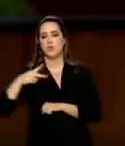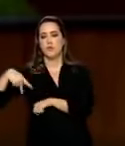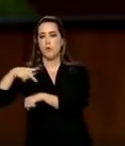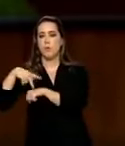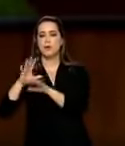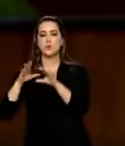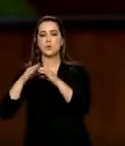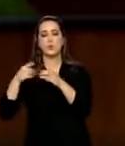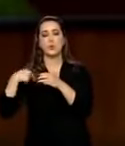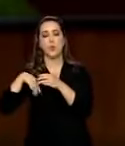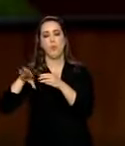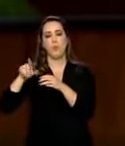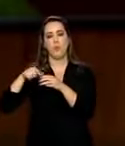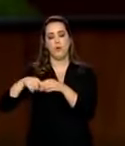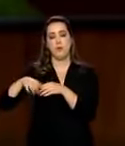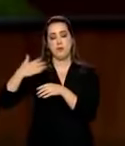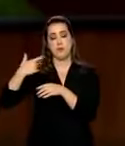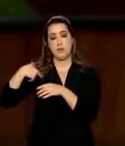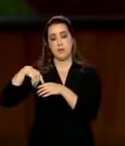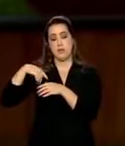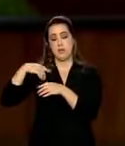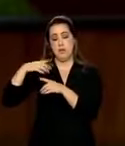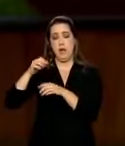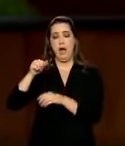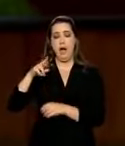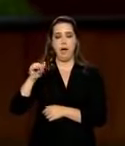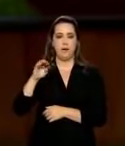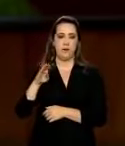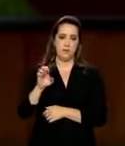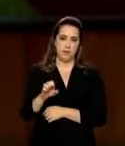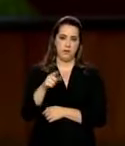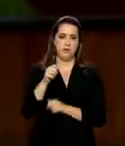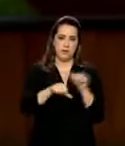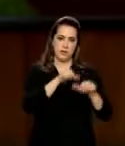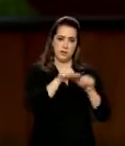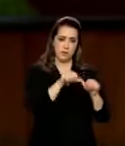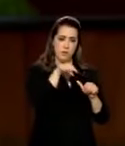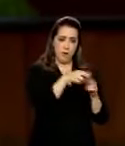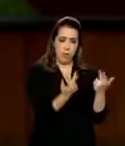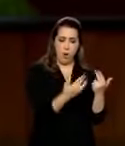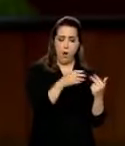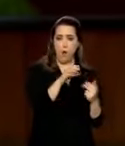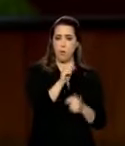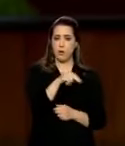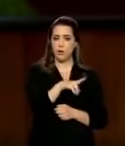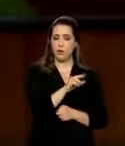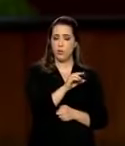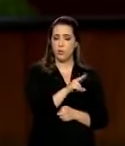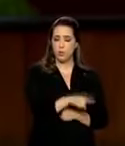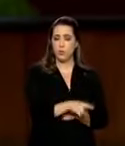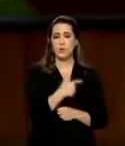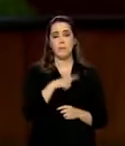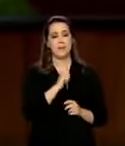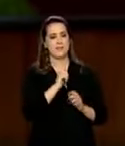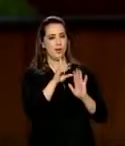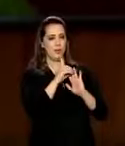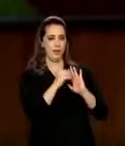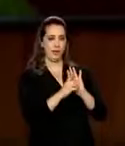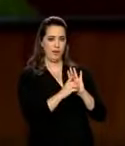comunidade árabe para transformar aquilo numa Cancún, de mais de US$1 bilhão. Agora, tem um decreto